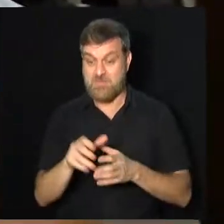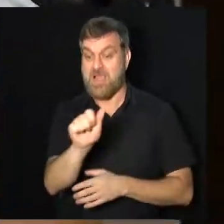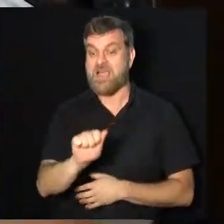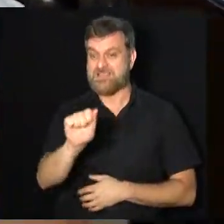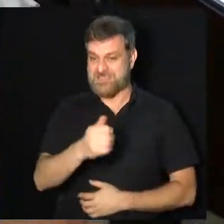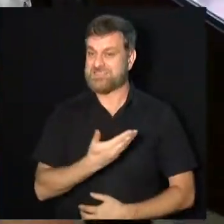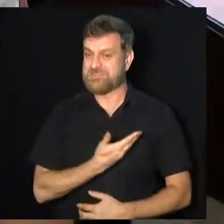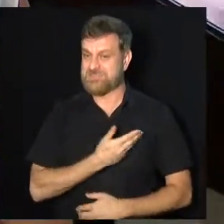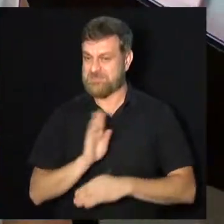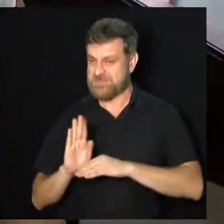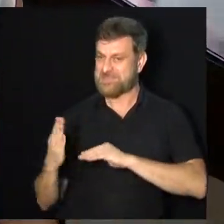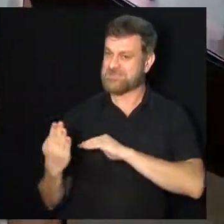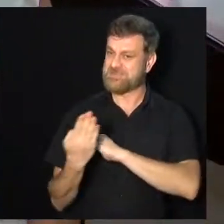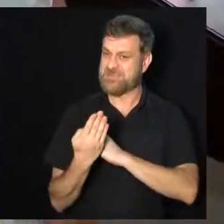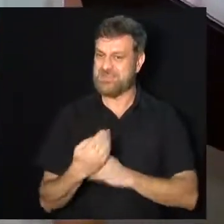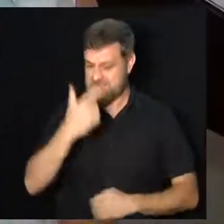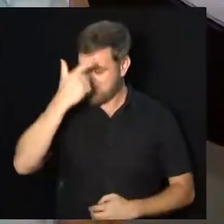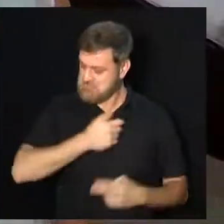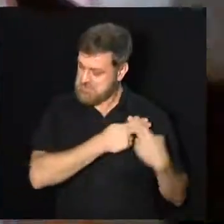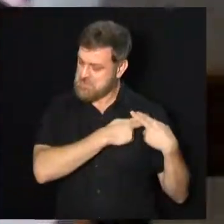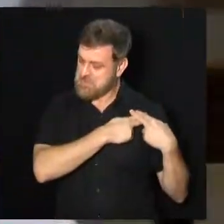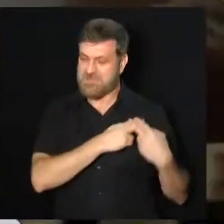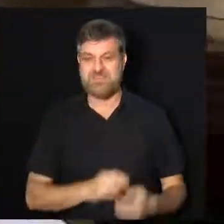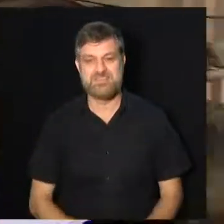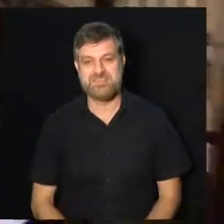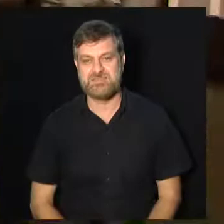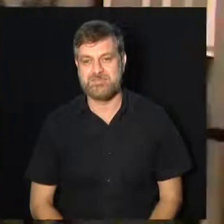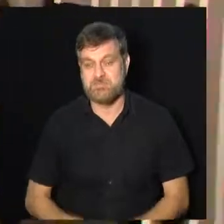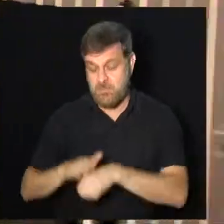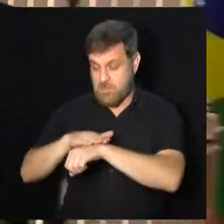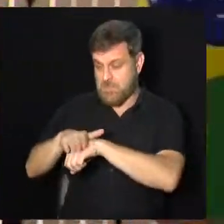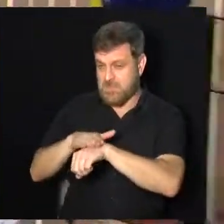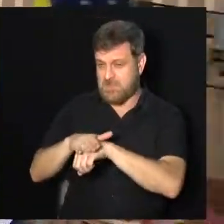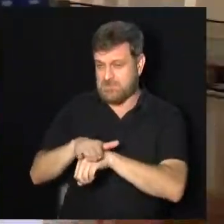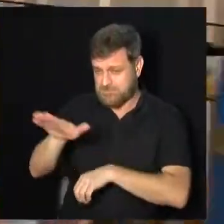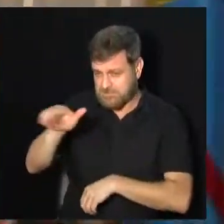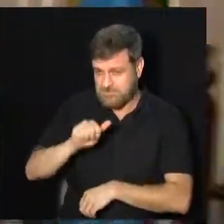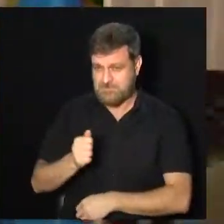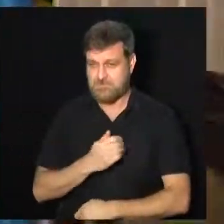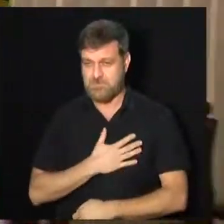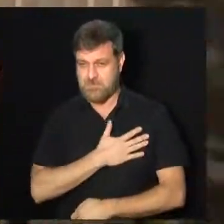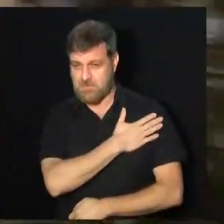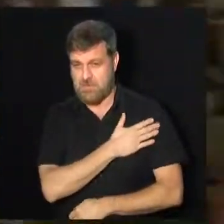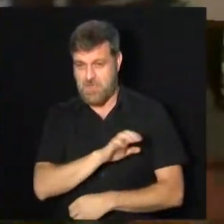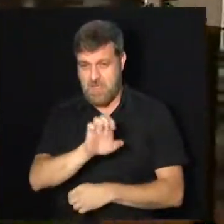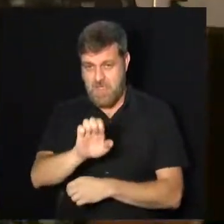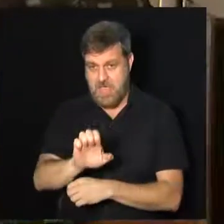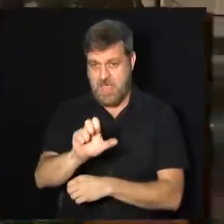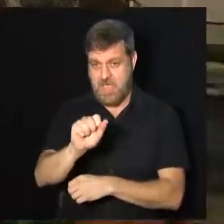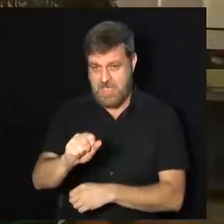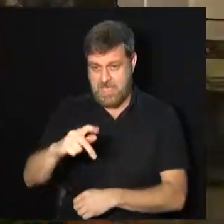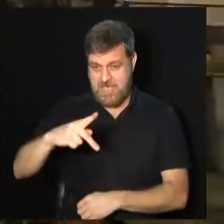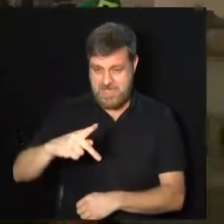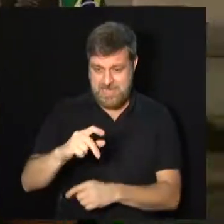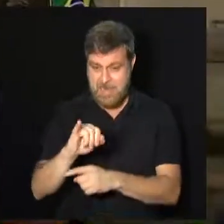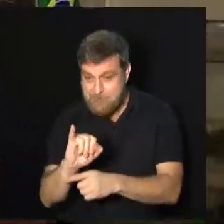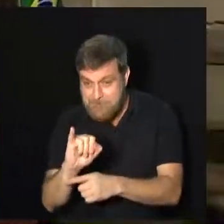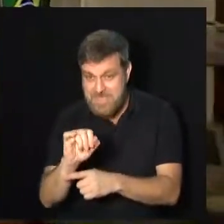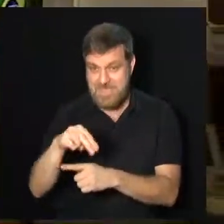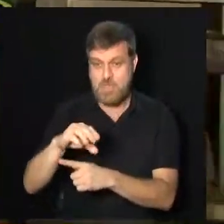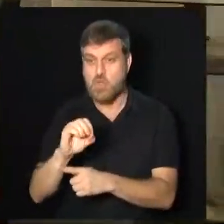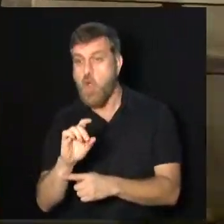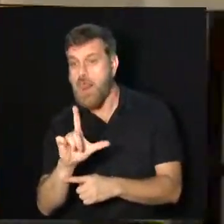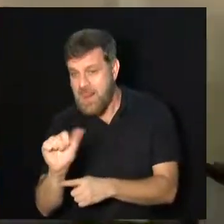muito obrigado pela entrevista. Eu que agradeço. Deixa eu conversar também aqui com o Coronel Espínola para falar justamente a respeito